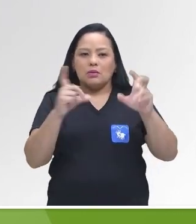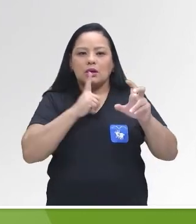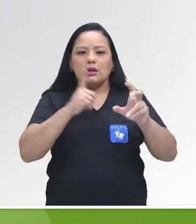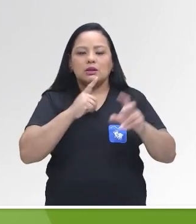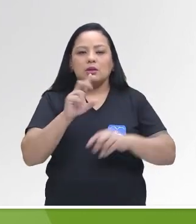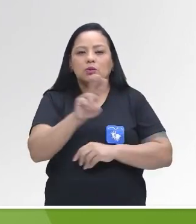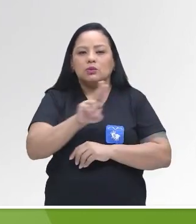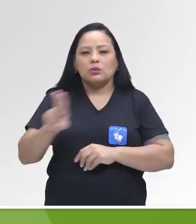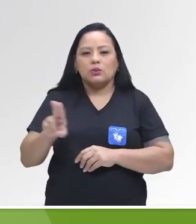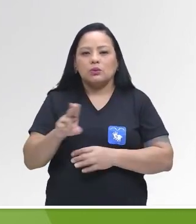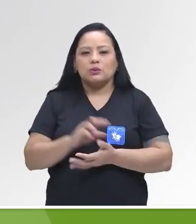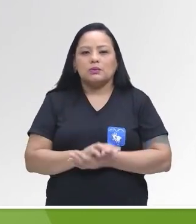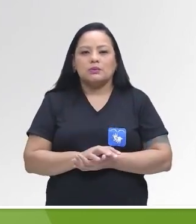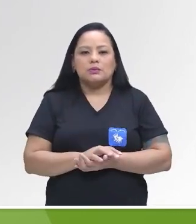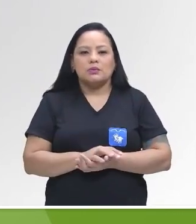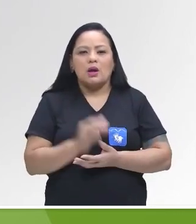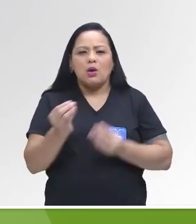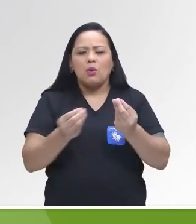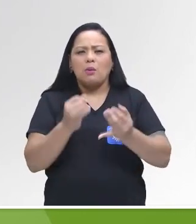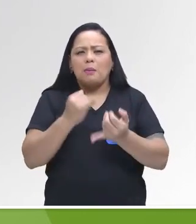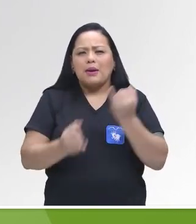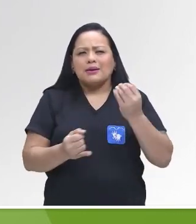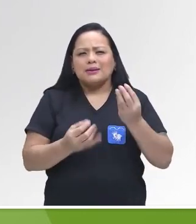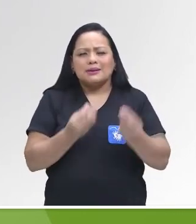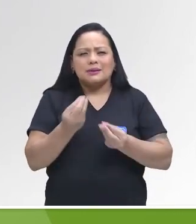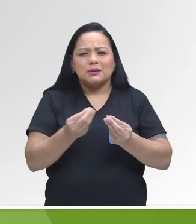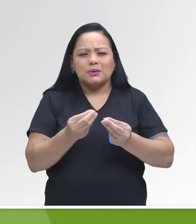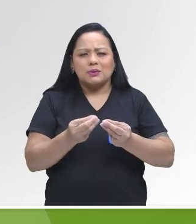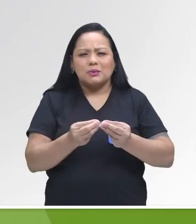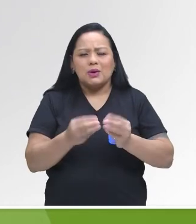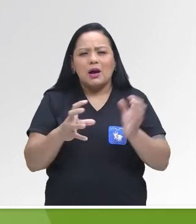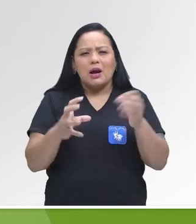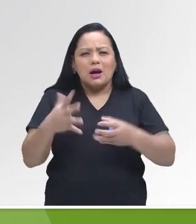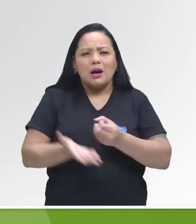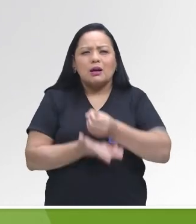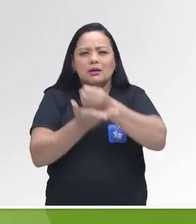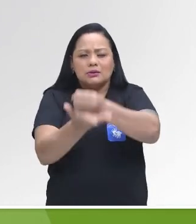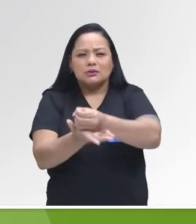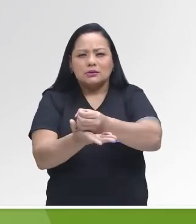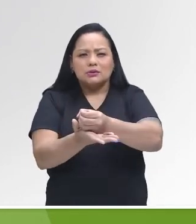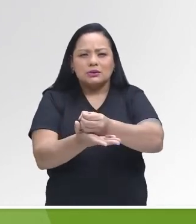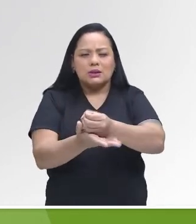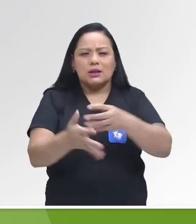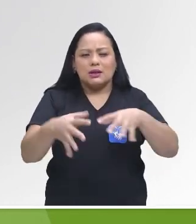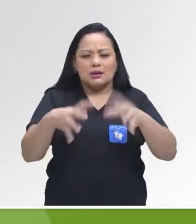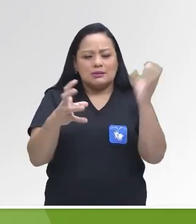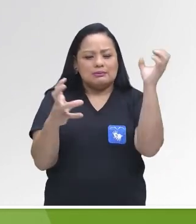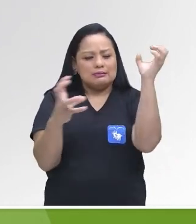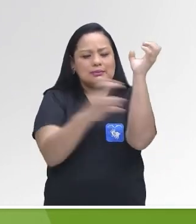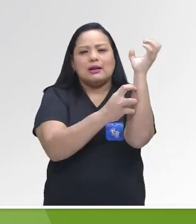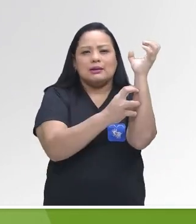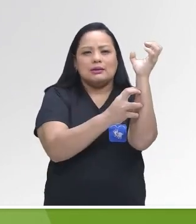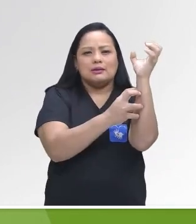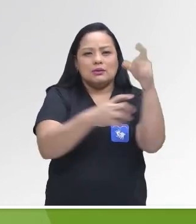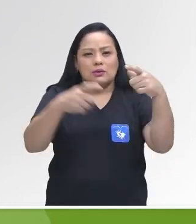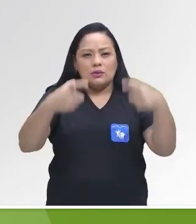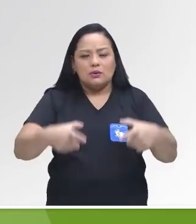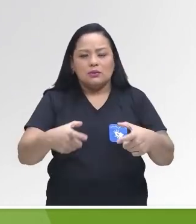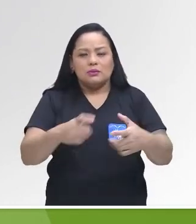gente chama de discos adesivos, que vão ajudá-la também a se fixar ali no local em que